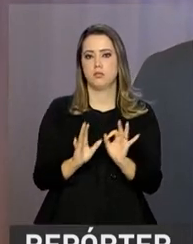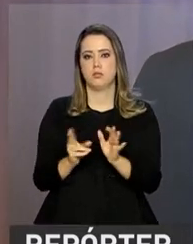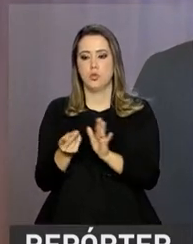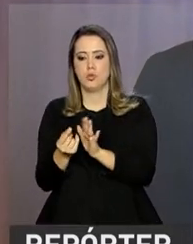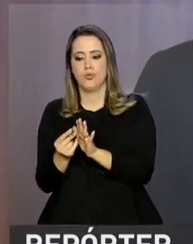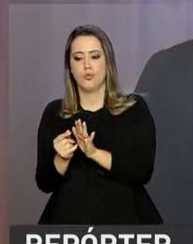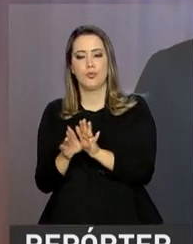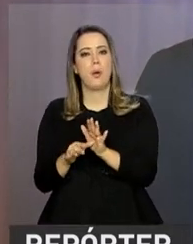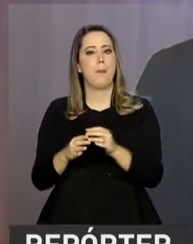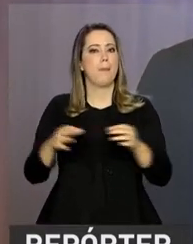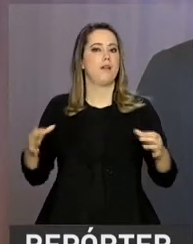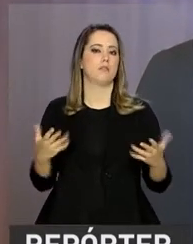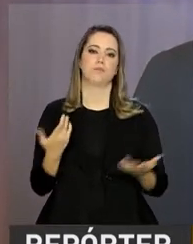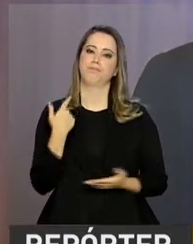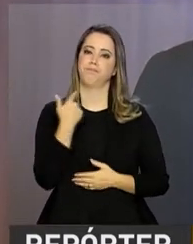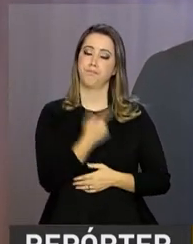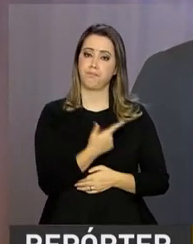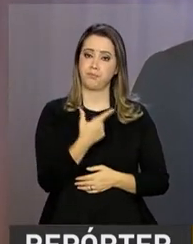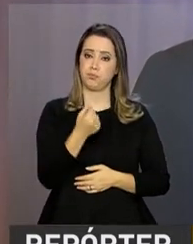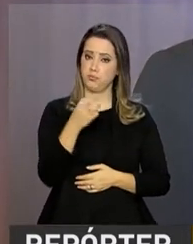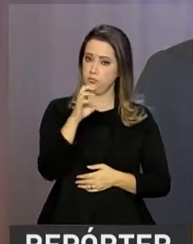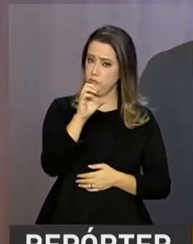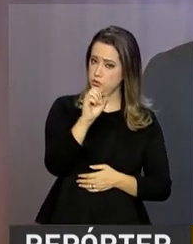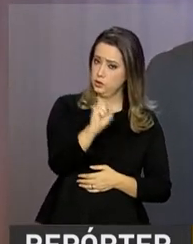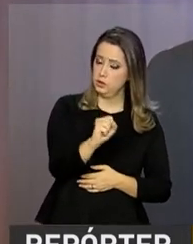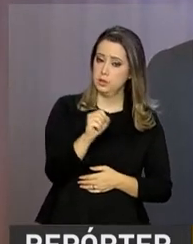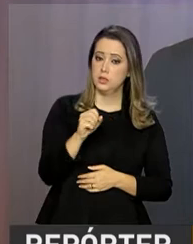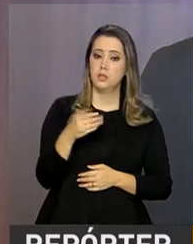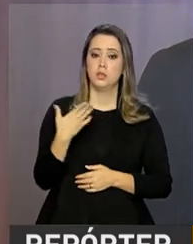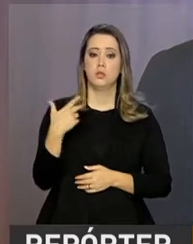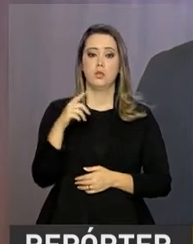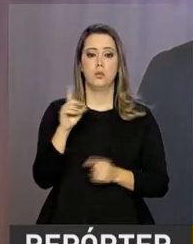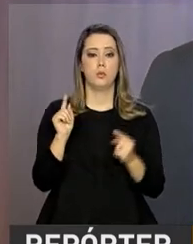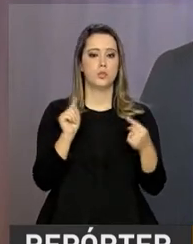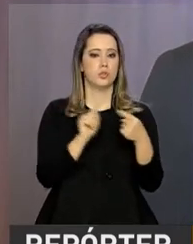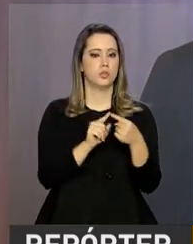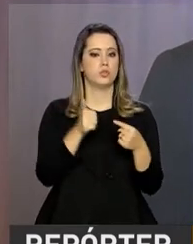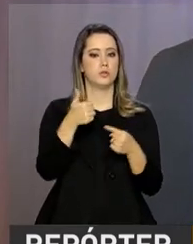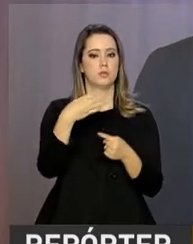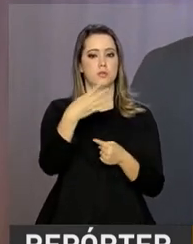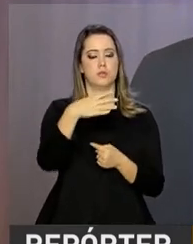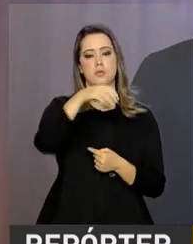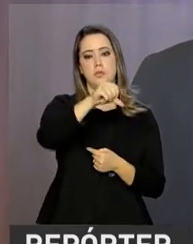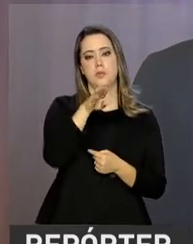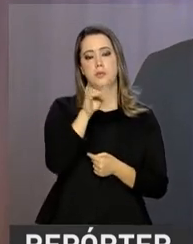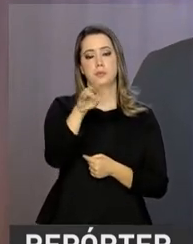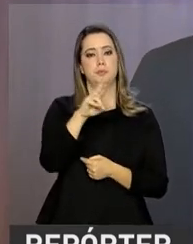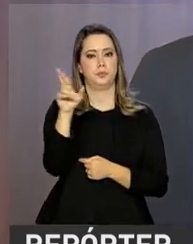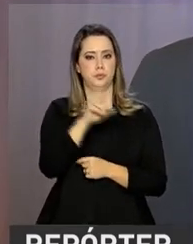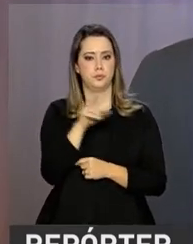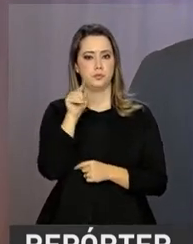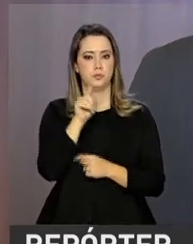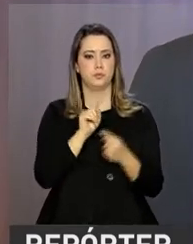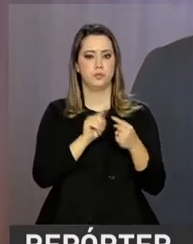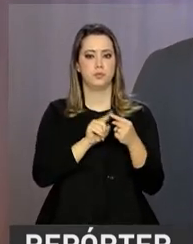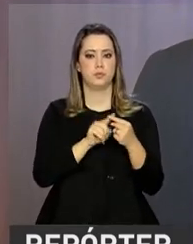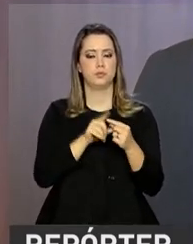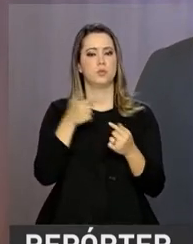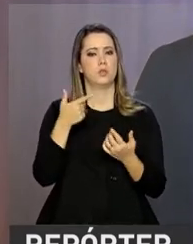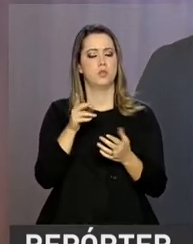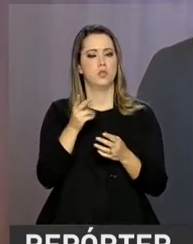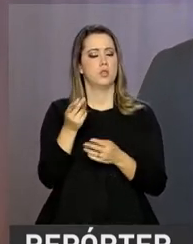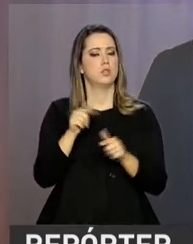federal estima que as autuações chega a quase 149 bilhões de reais entre os focos estão as chamadas